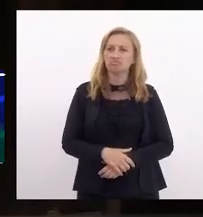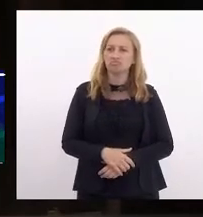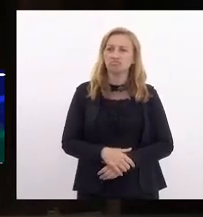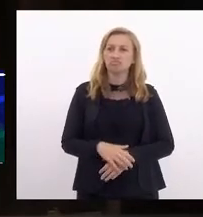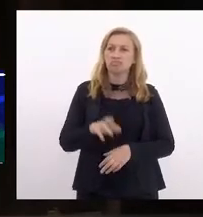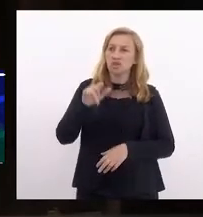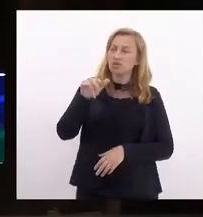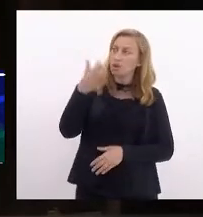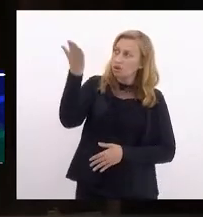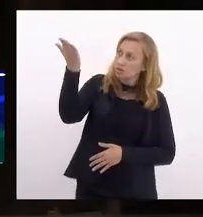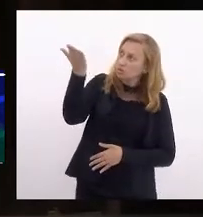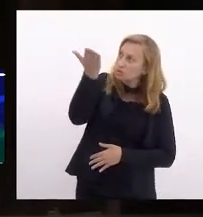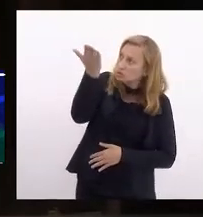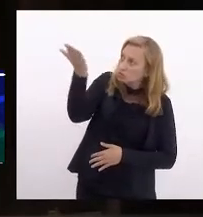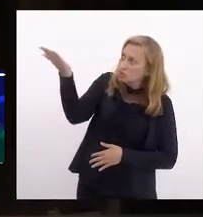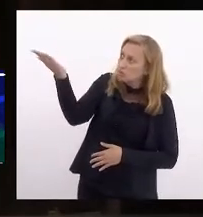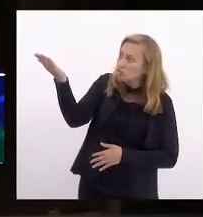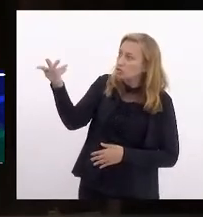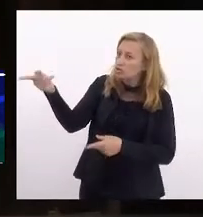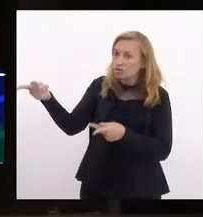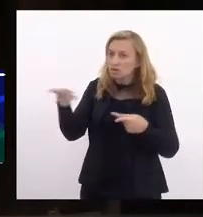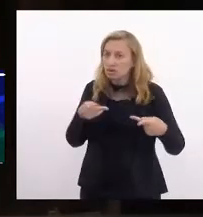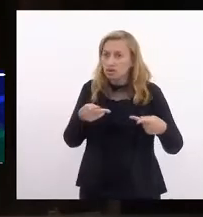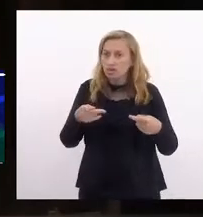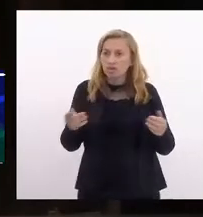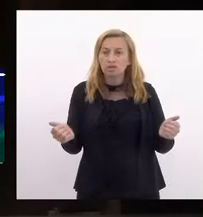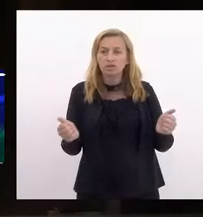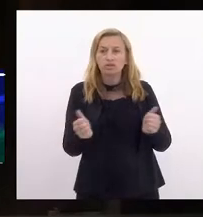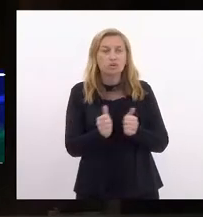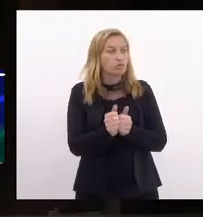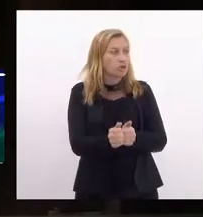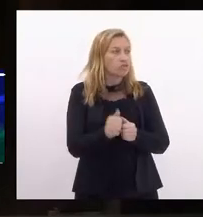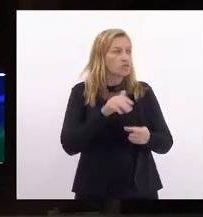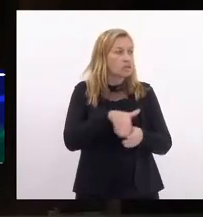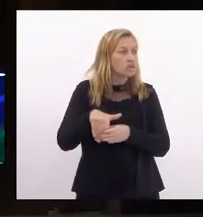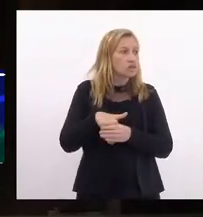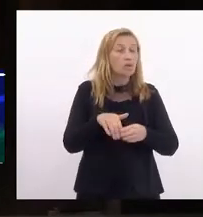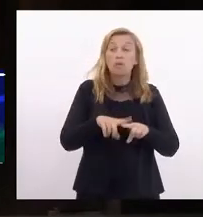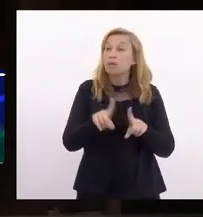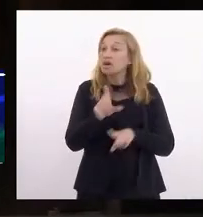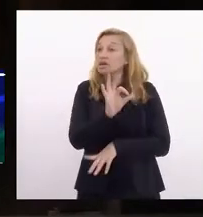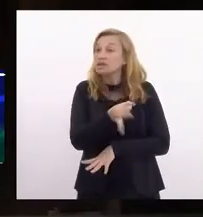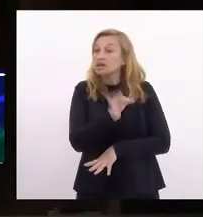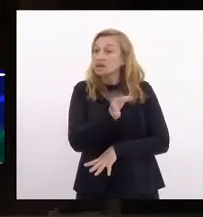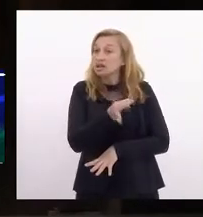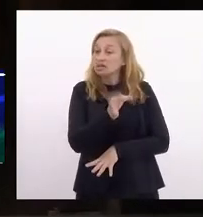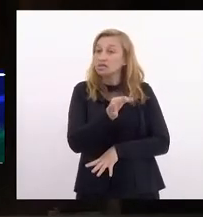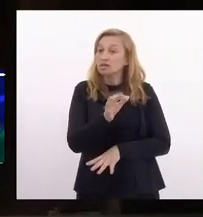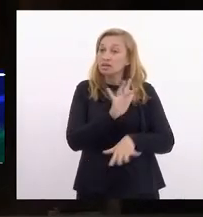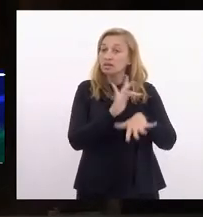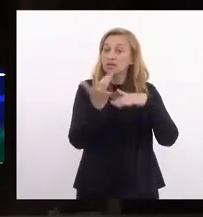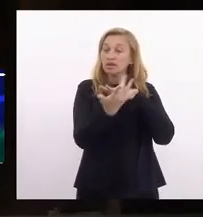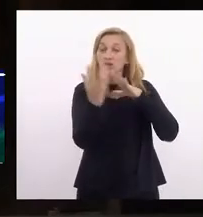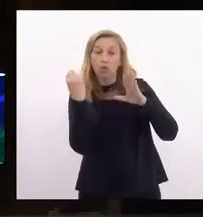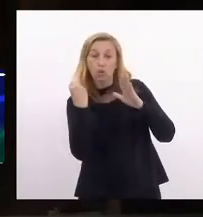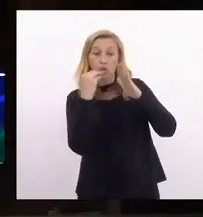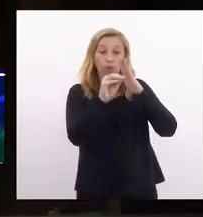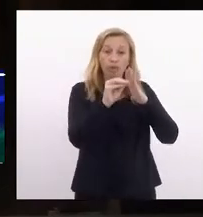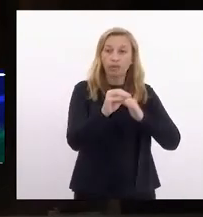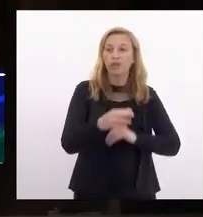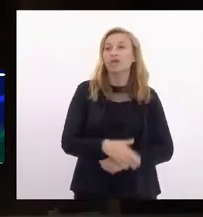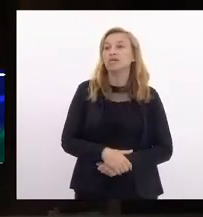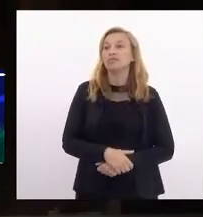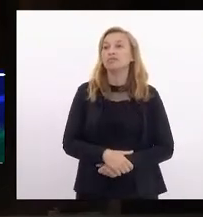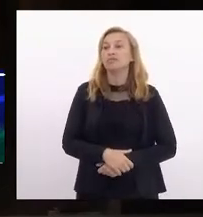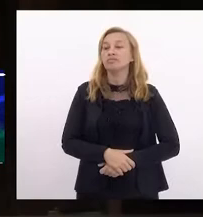nossos irmãos que vieram acompanhar essa votação mas provavelmente para colocar nas redes sociais